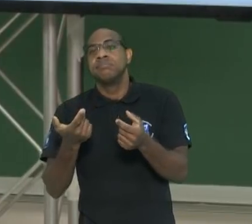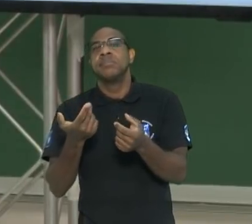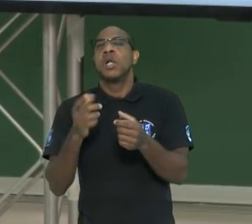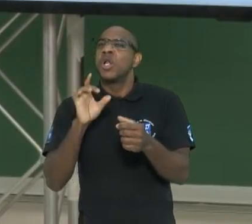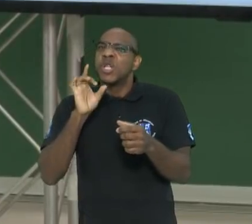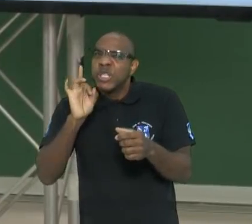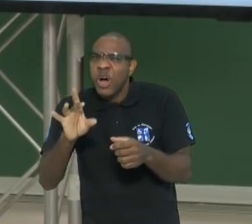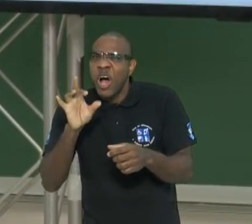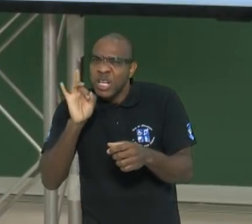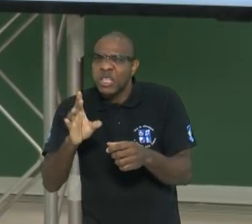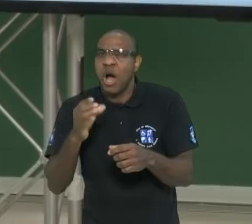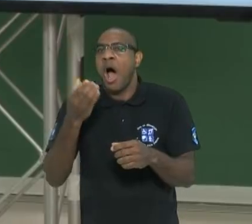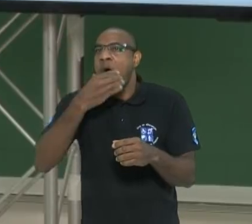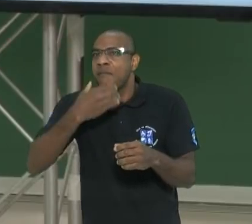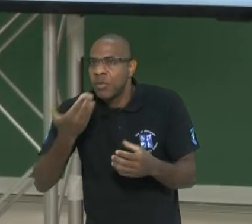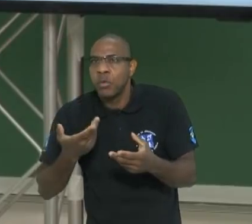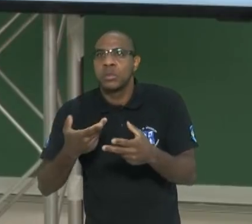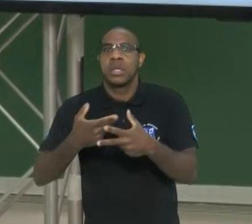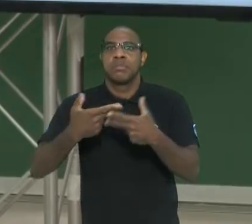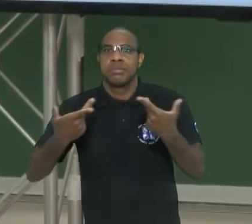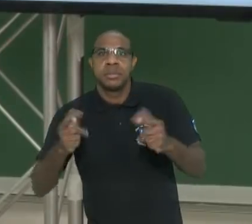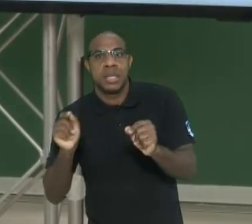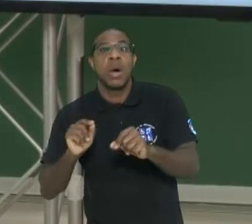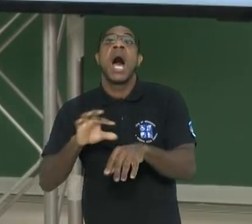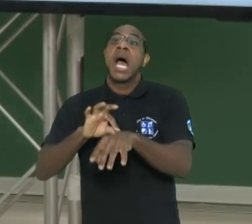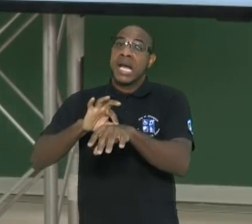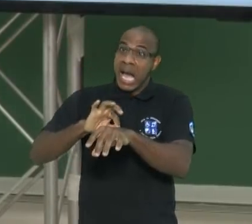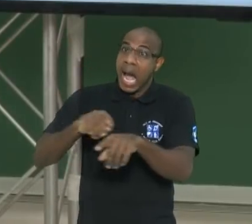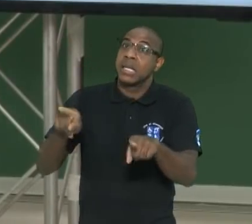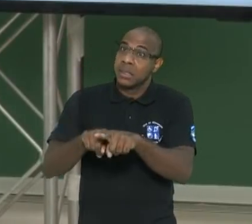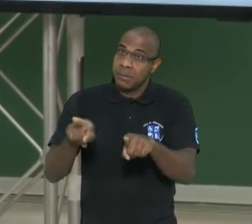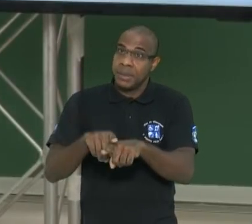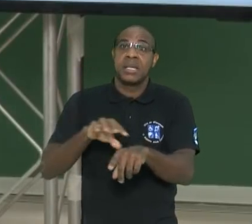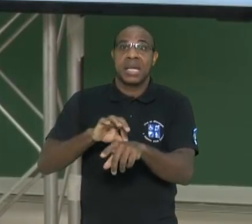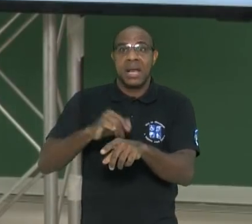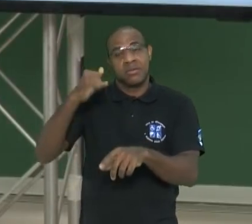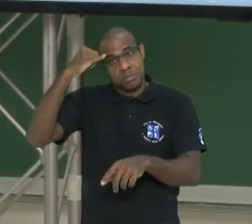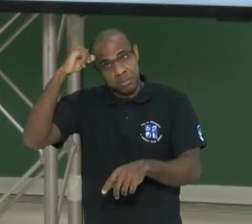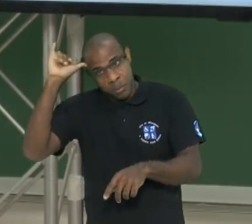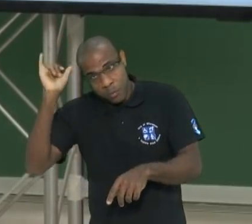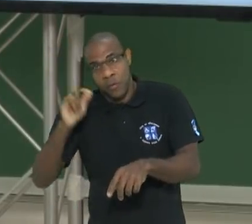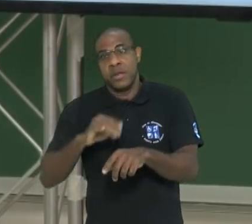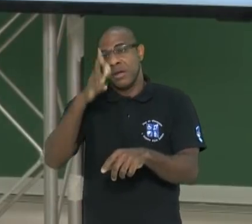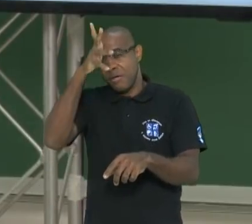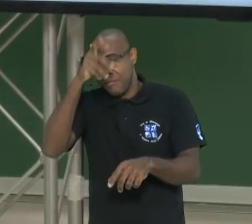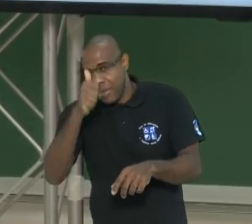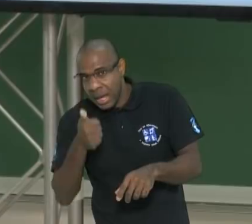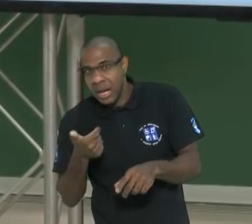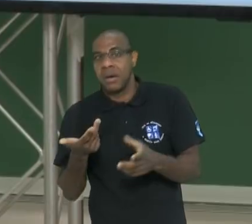incluindo carnes, ok? Carne de porco, carne de boi e frango,